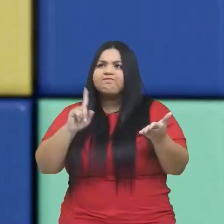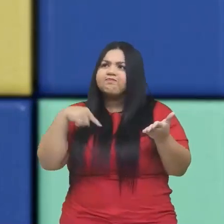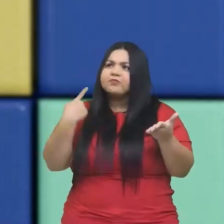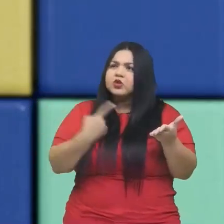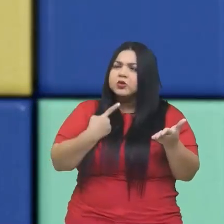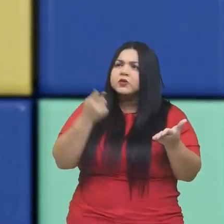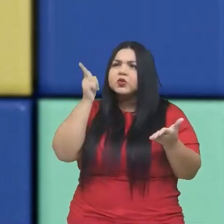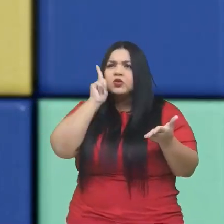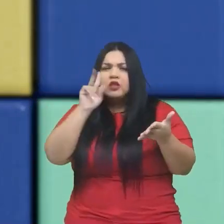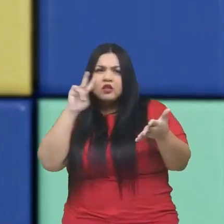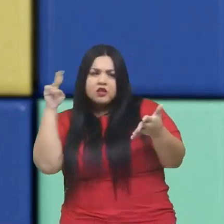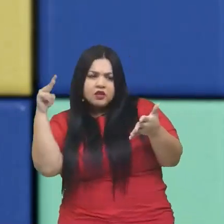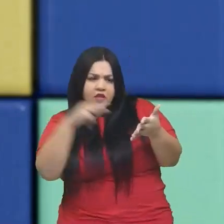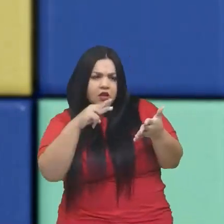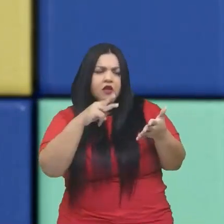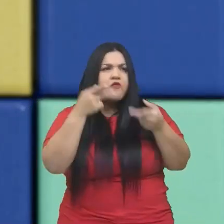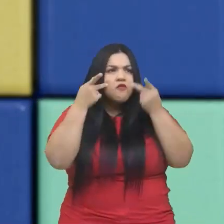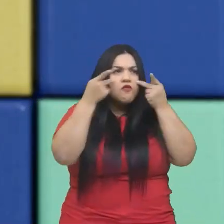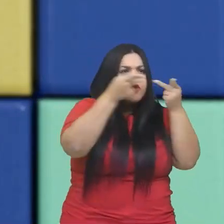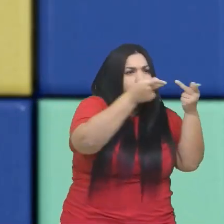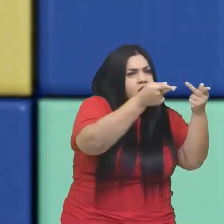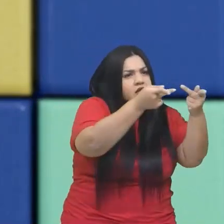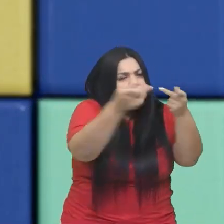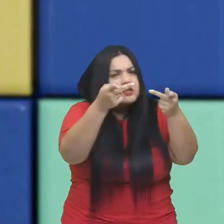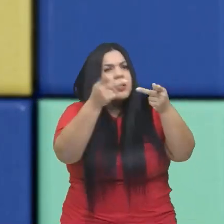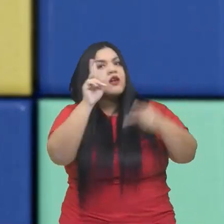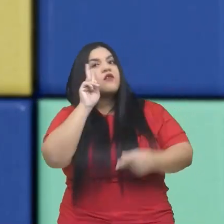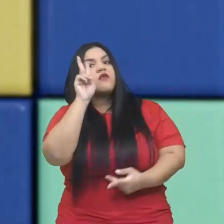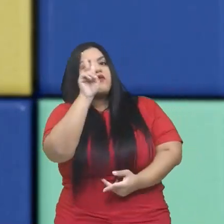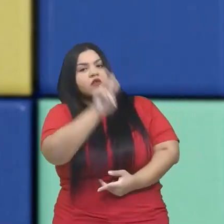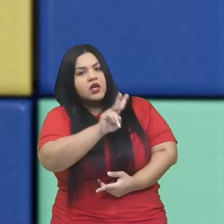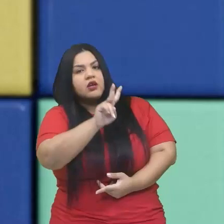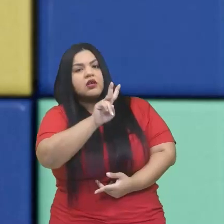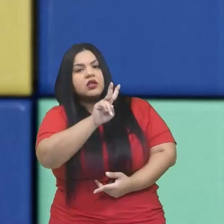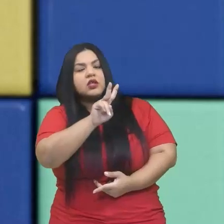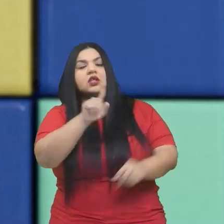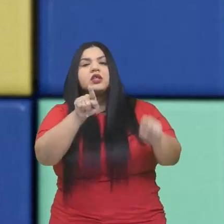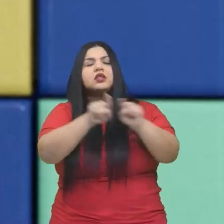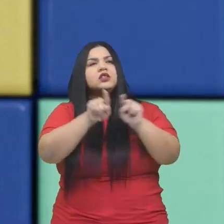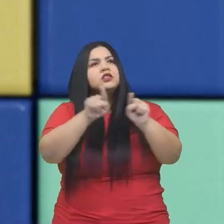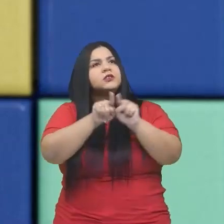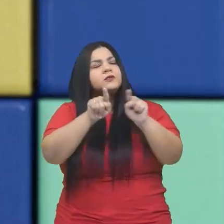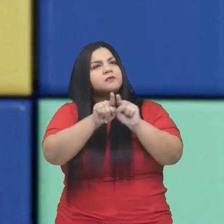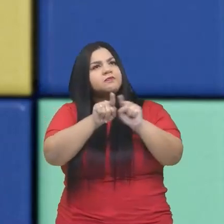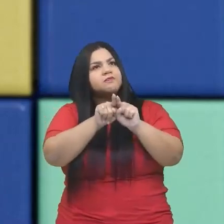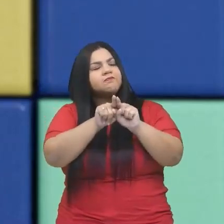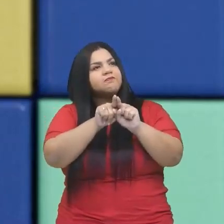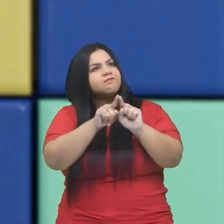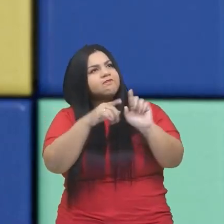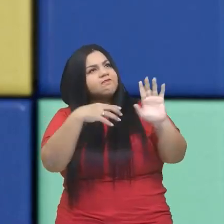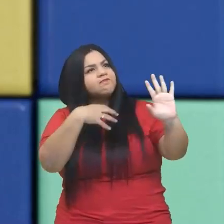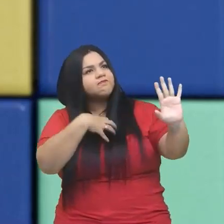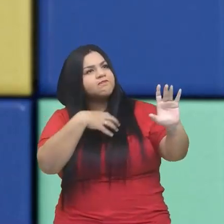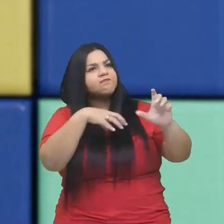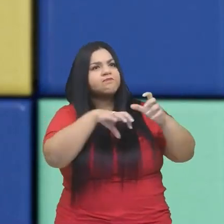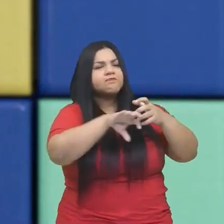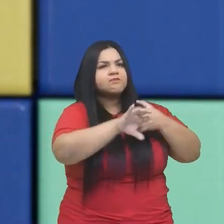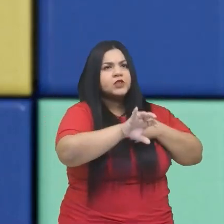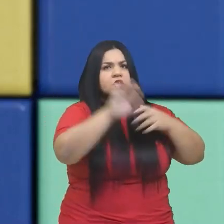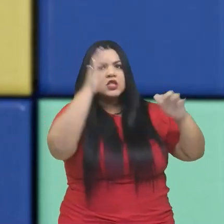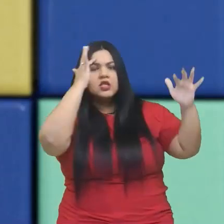uma olhada, revisitar, viver e também se espelhar enquanto a isso, refletir